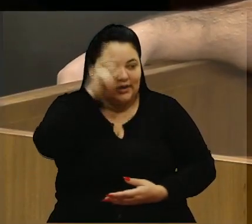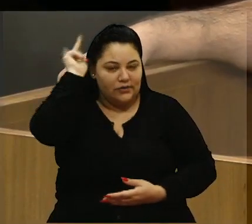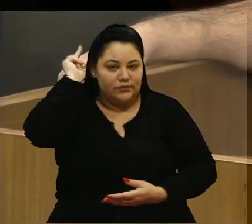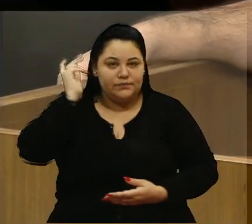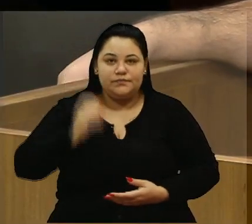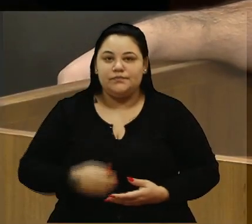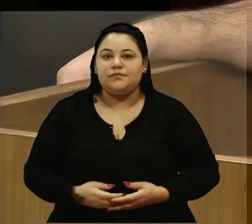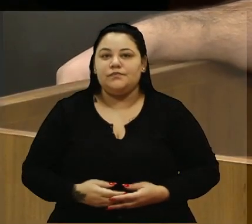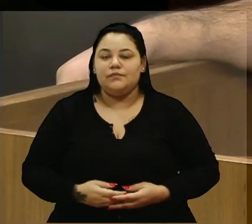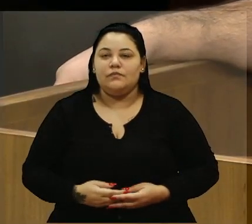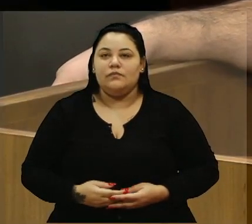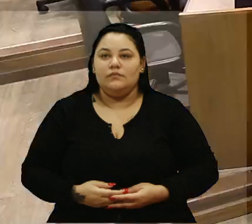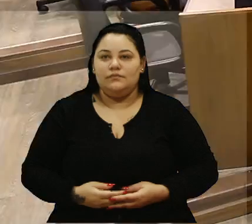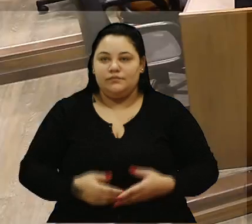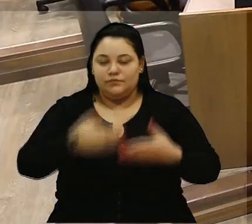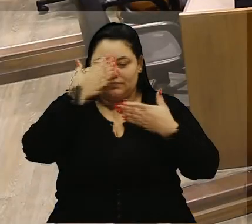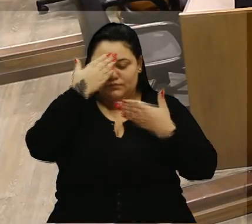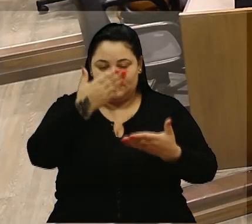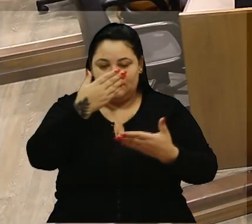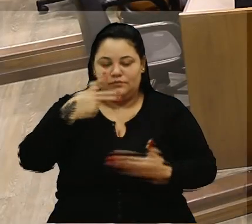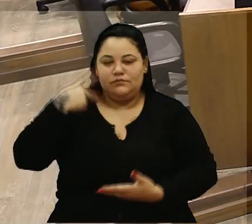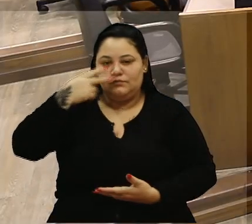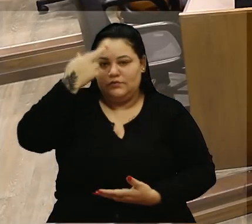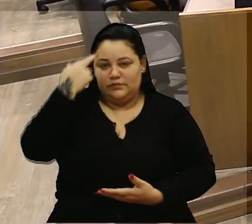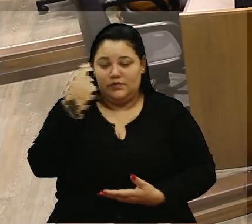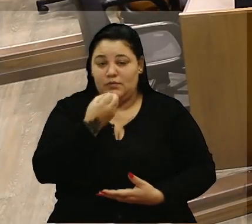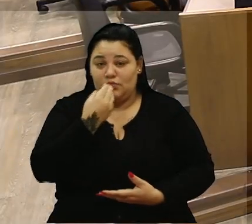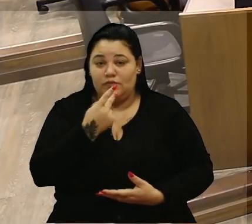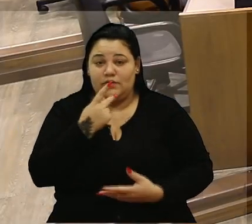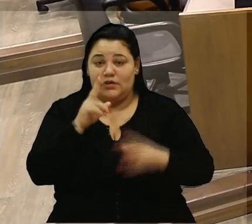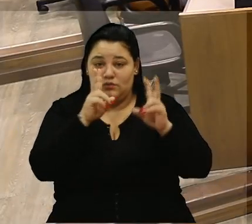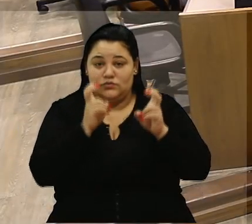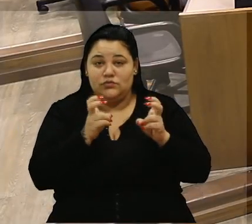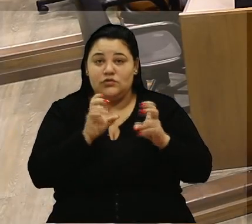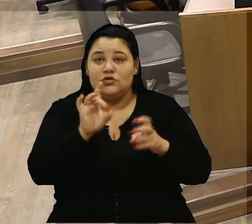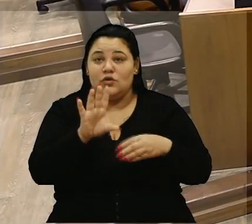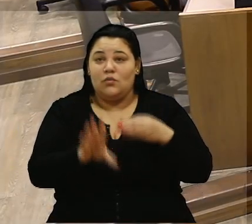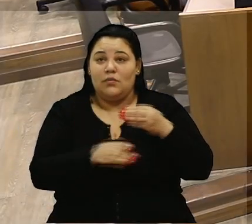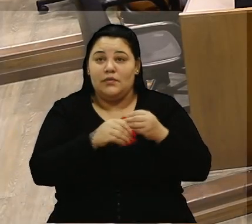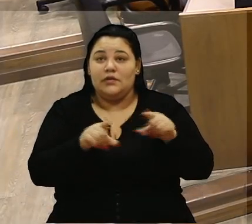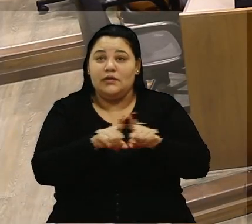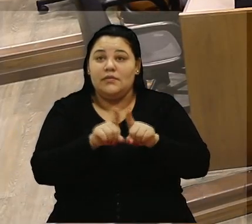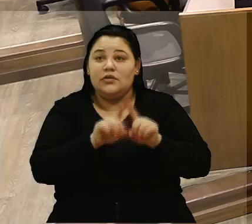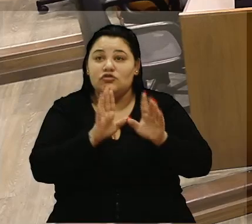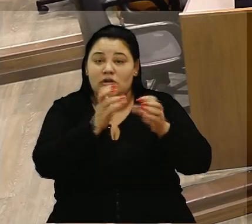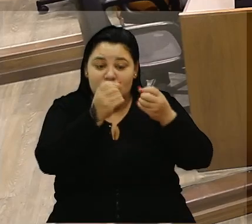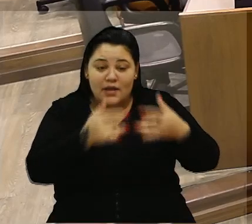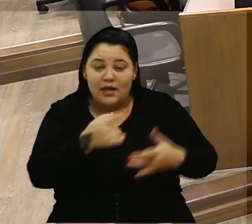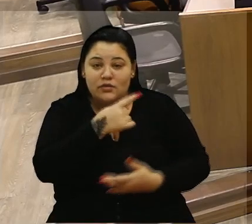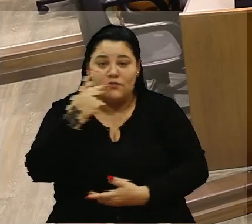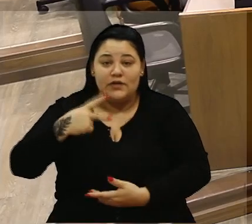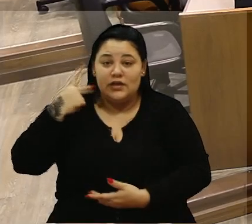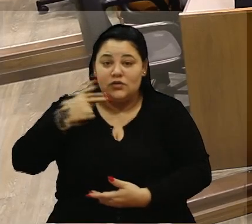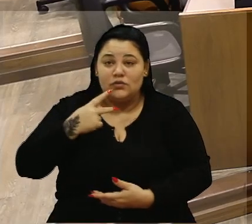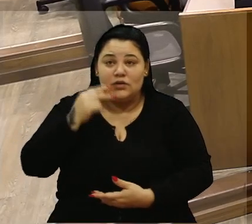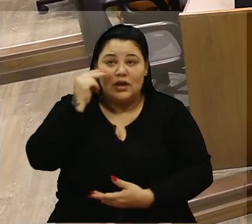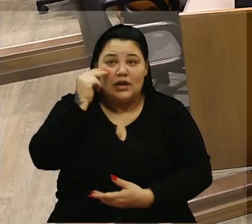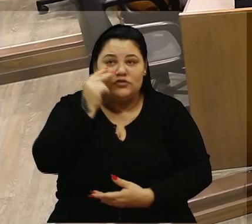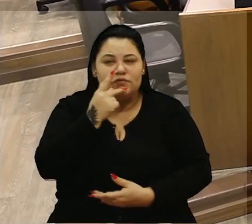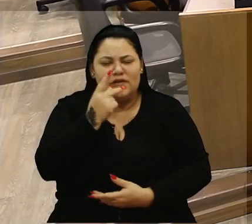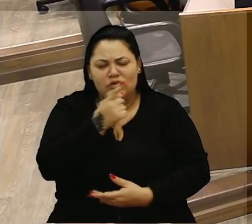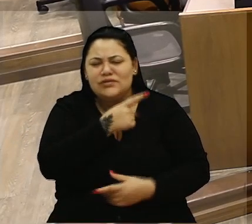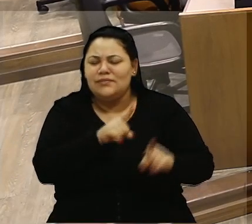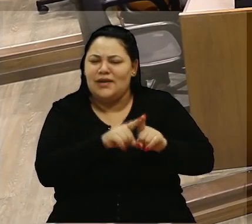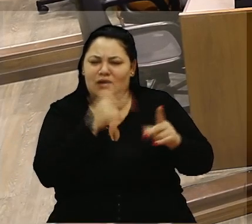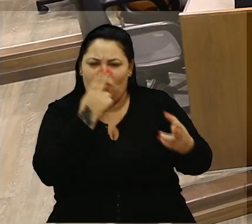Obrigado, vereador Rafael. Muito bom levantar esse tema. Mas só reiterando aqui o que foi dito, né? Até o vereador Cláudio falou algumas coisas ali que eu ia falar e é isso